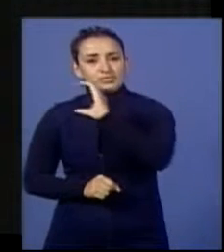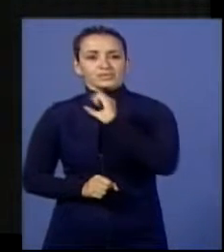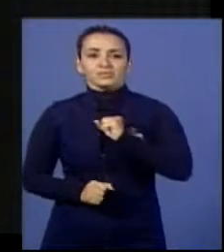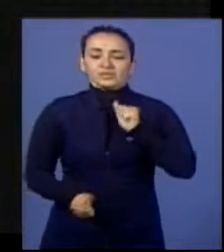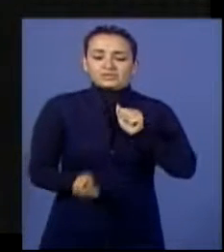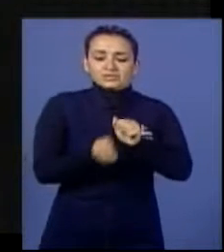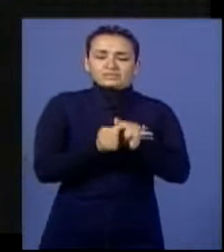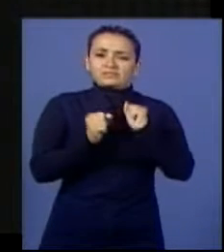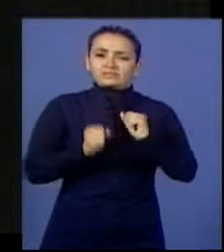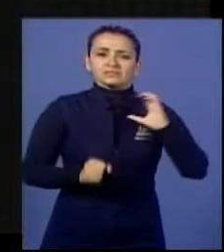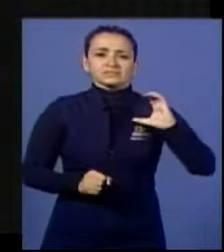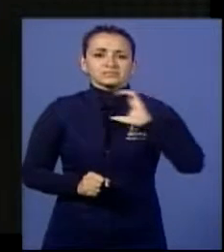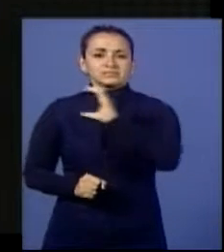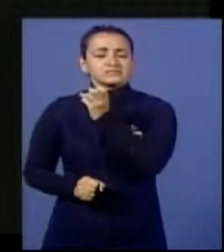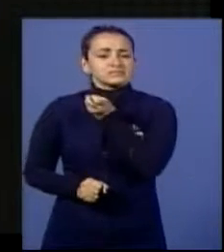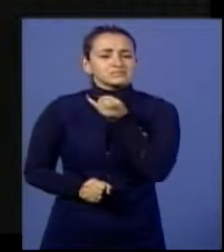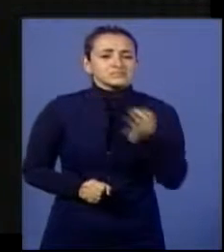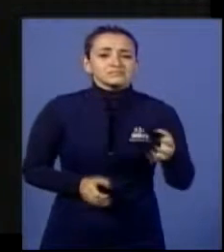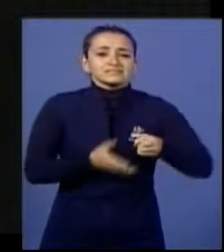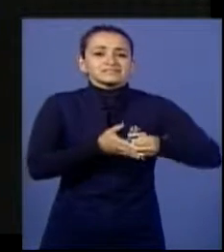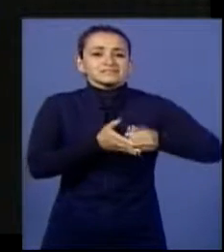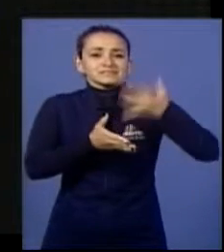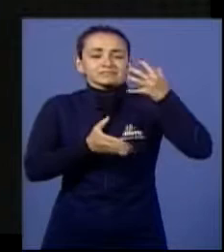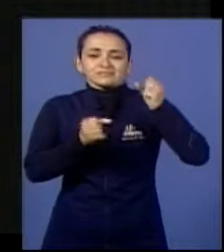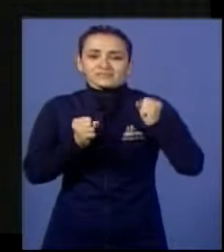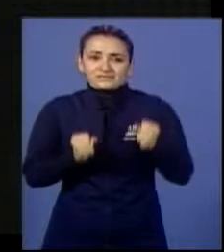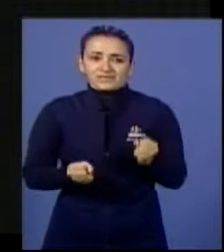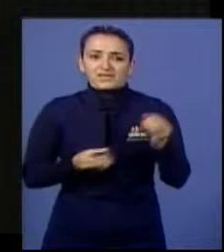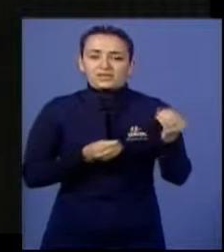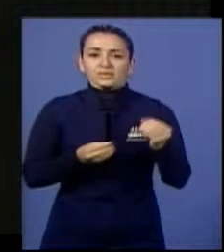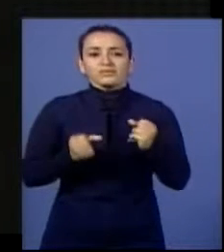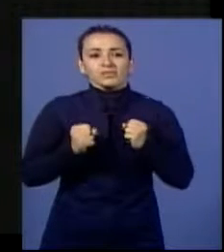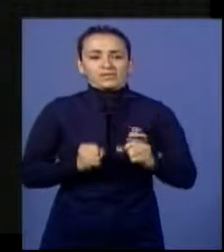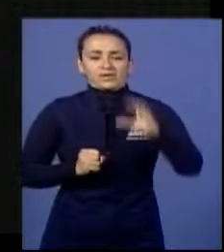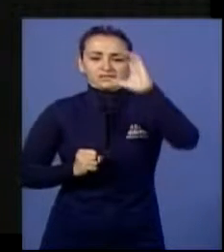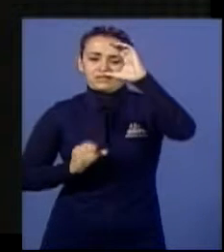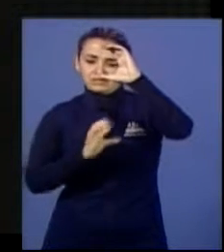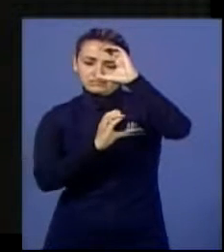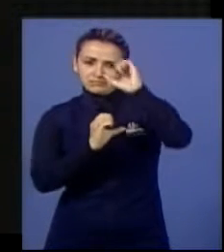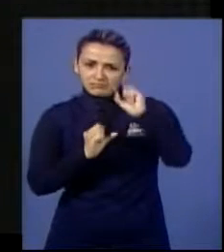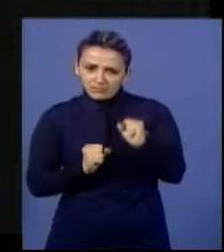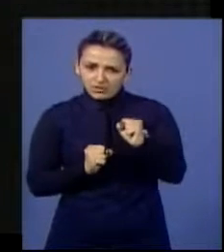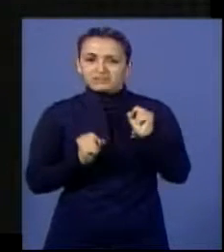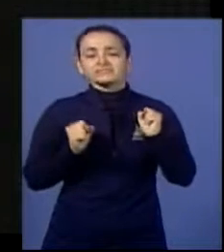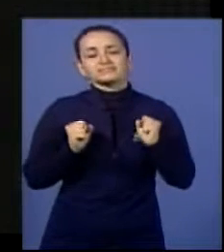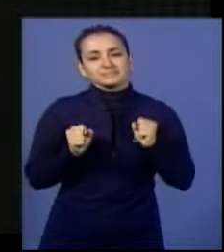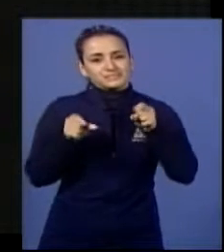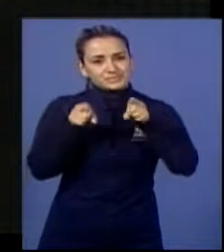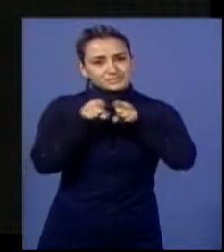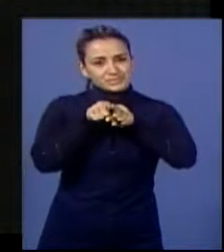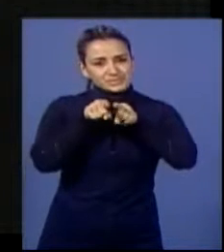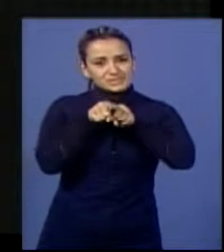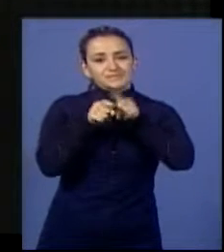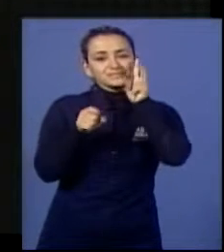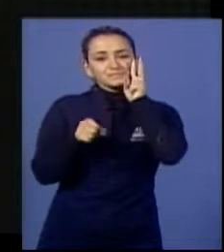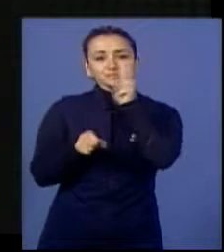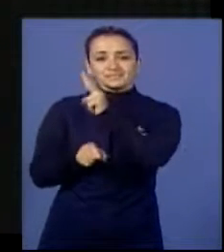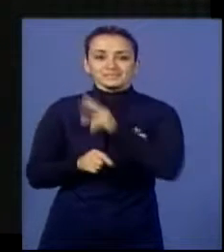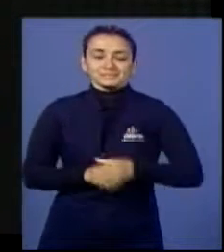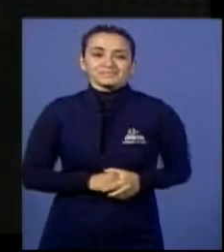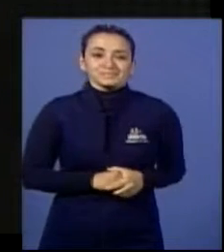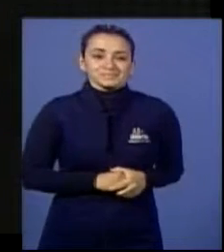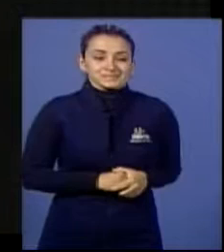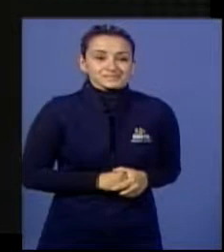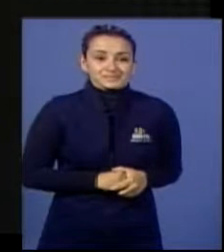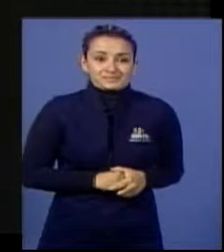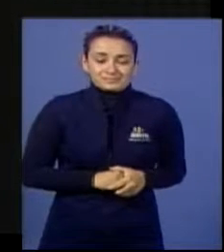Quantos carbonos dá para pôr, professor? Vários. E dá para pendurar carbono aqui? Dá para pendurar. Então você repare uma coisa, que esse primeiro